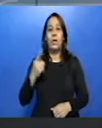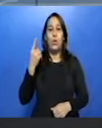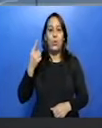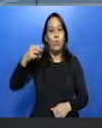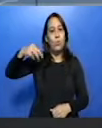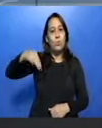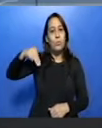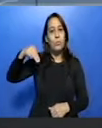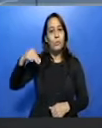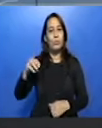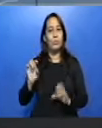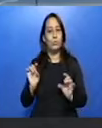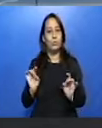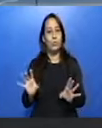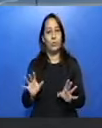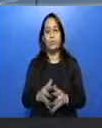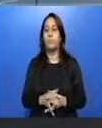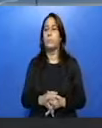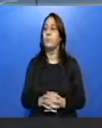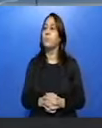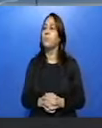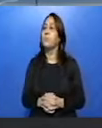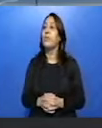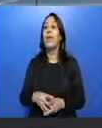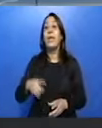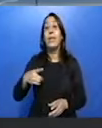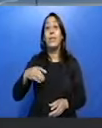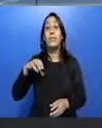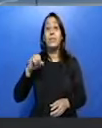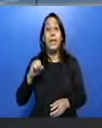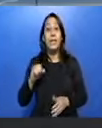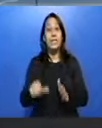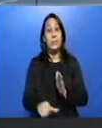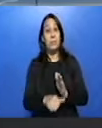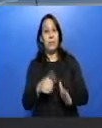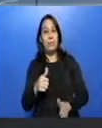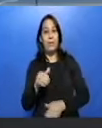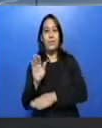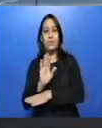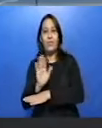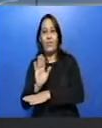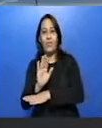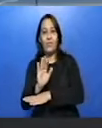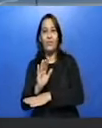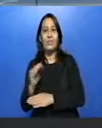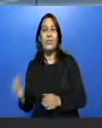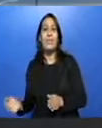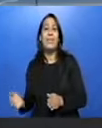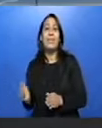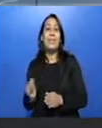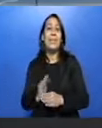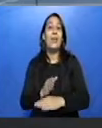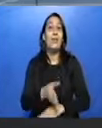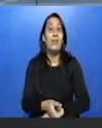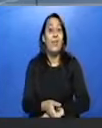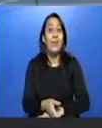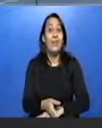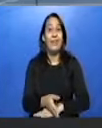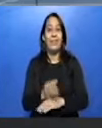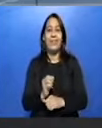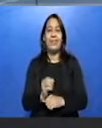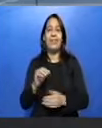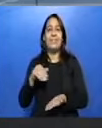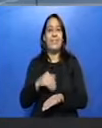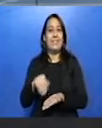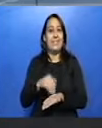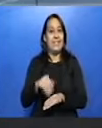esse desafio? E aí os 10 primeiros vídeos que chegarem lá para a nossa coordenação aparecerão aqui na